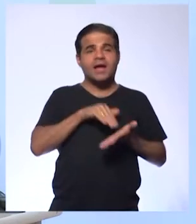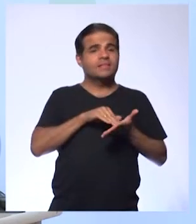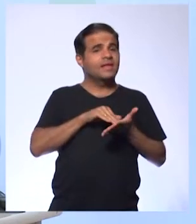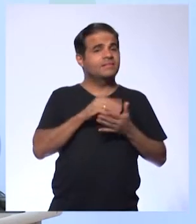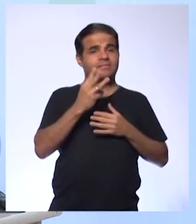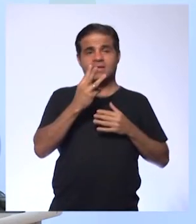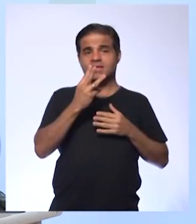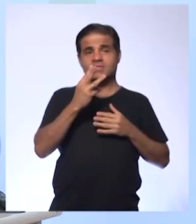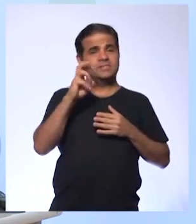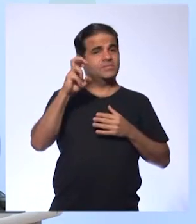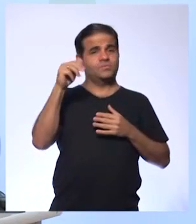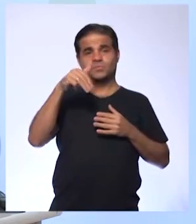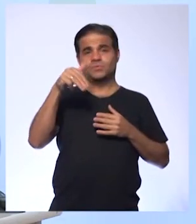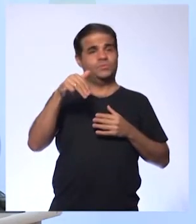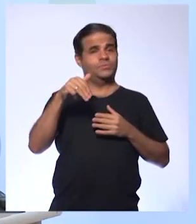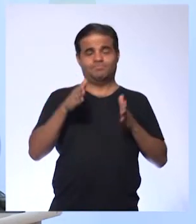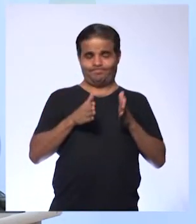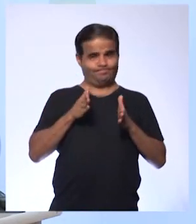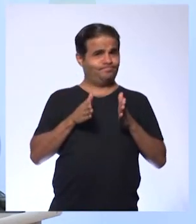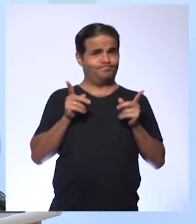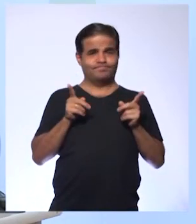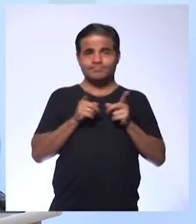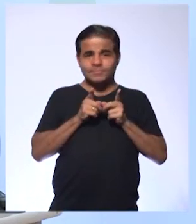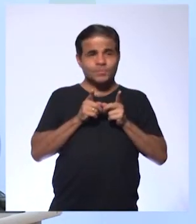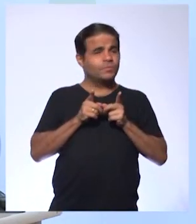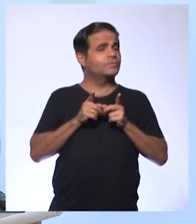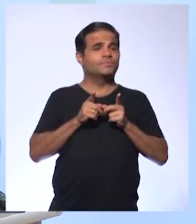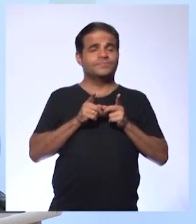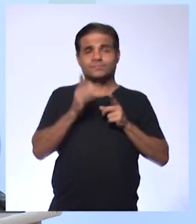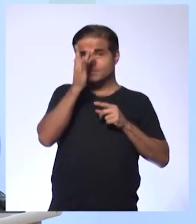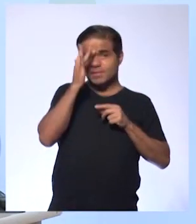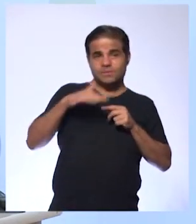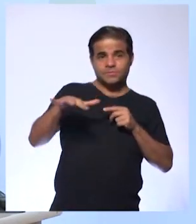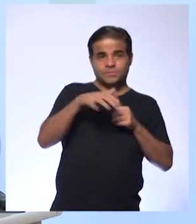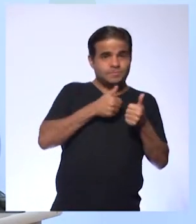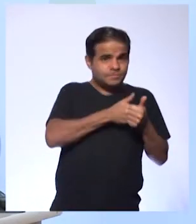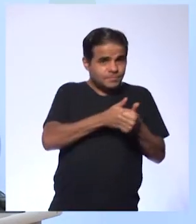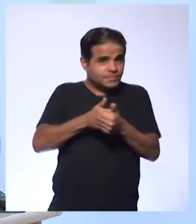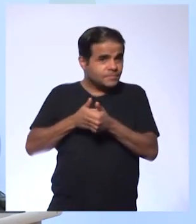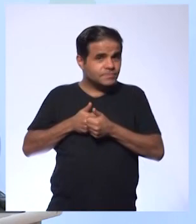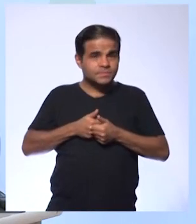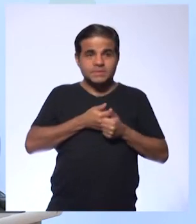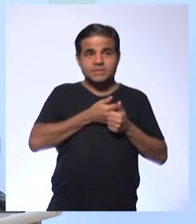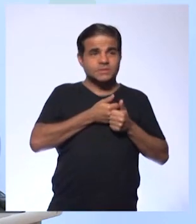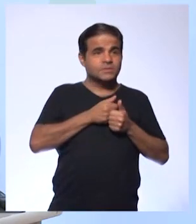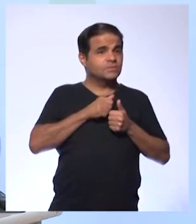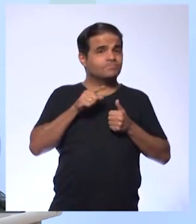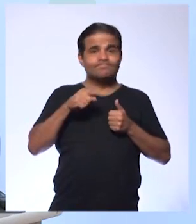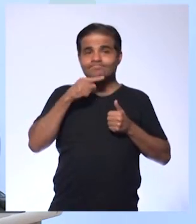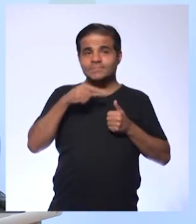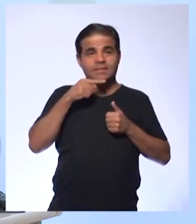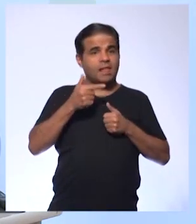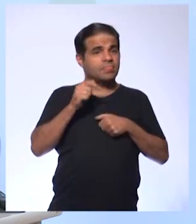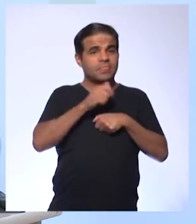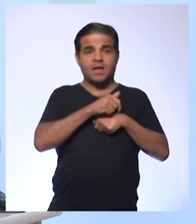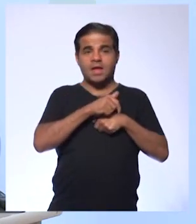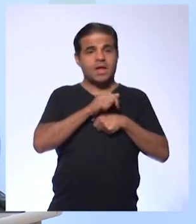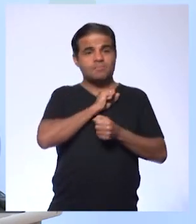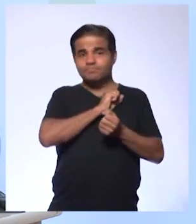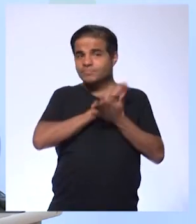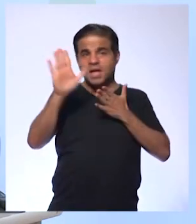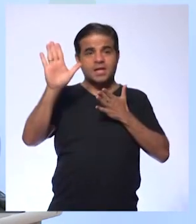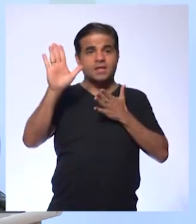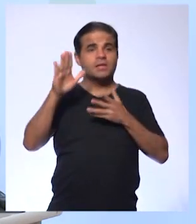5 minutos. Então, a população que mora próximo do litoral não vai ter tempo hábil de